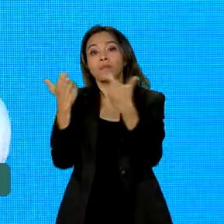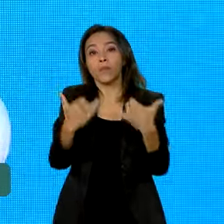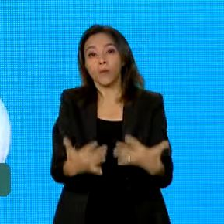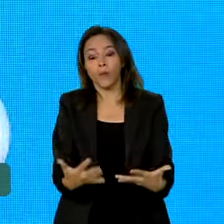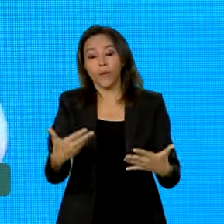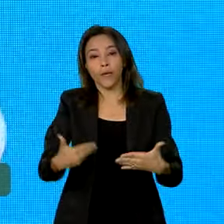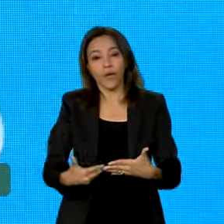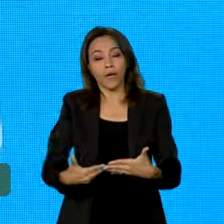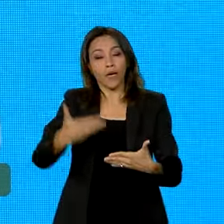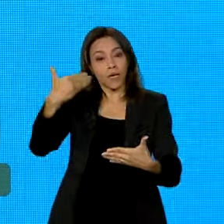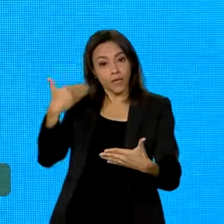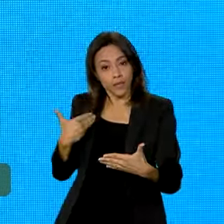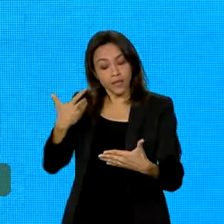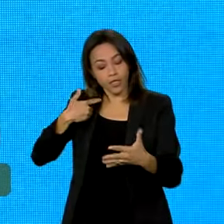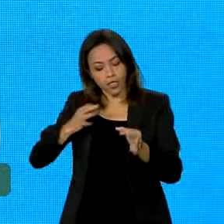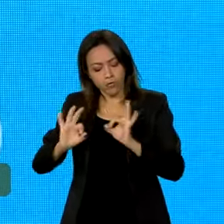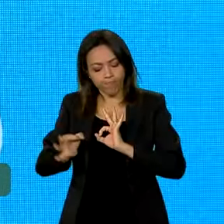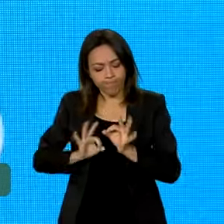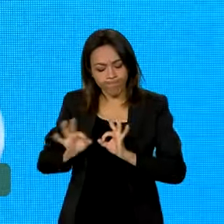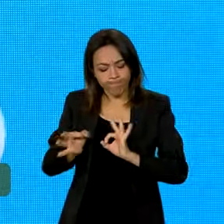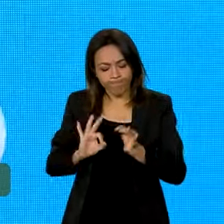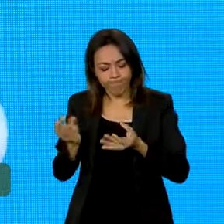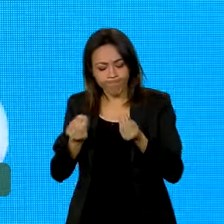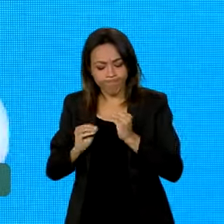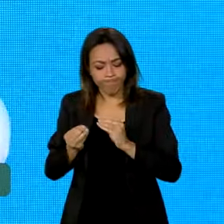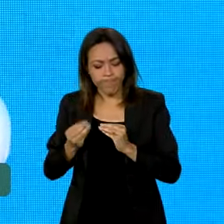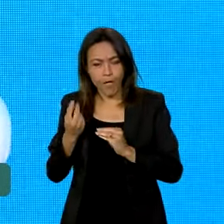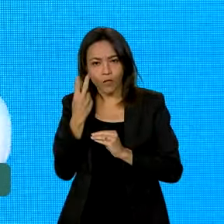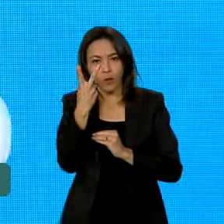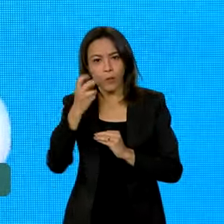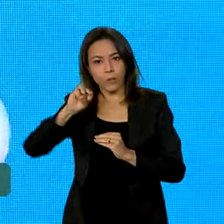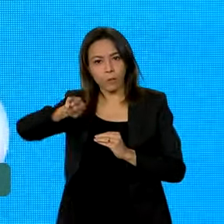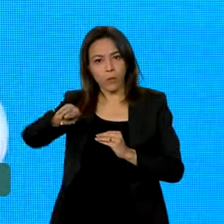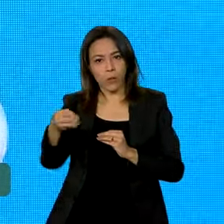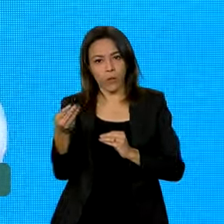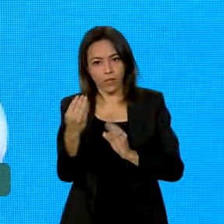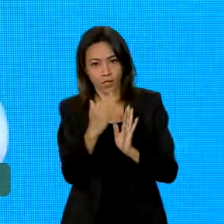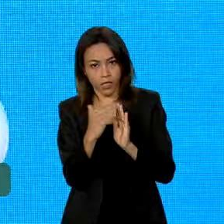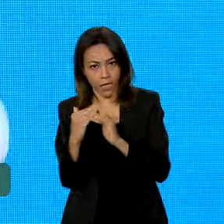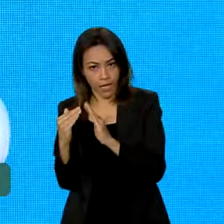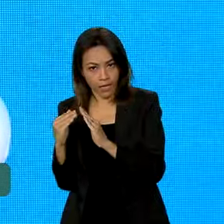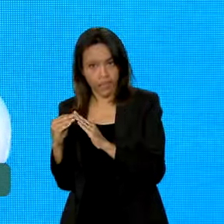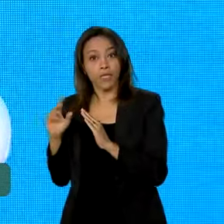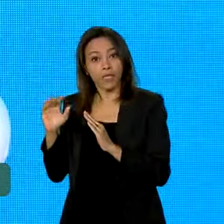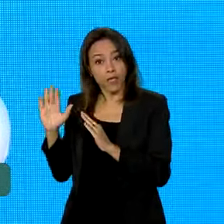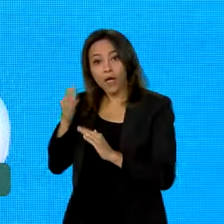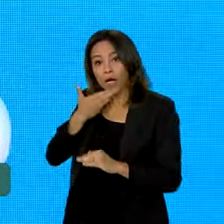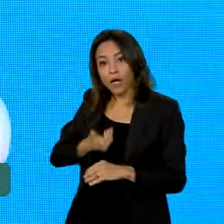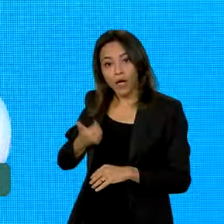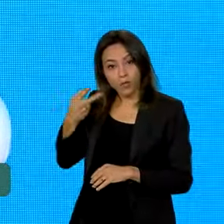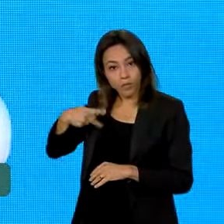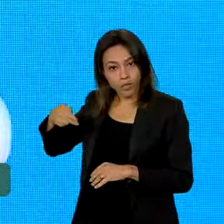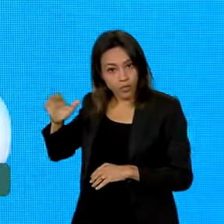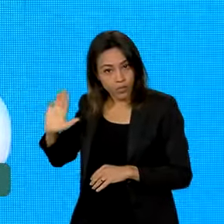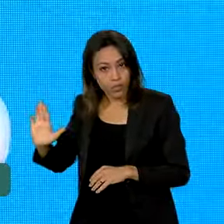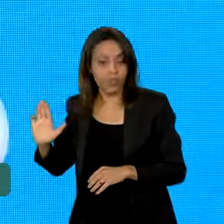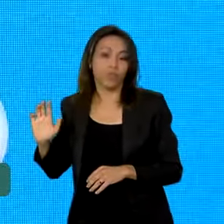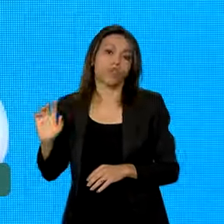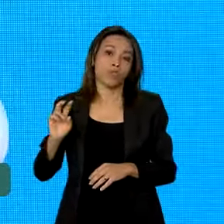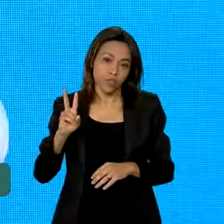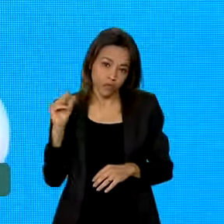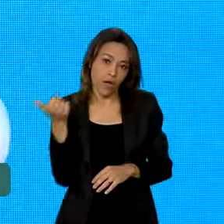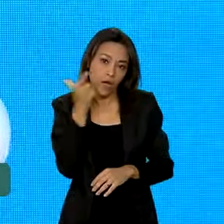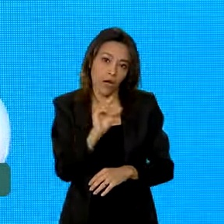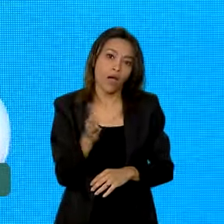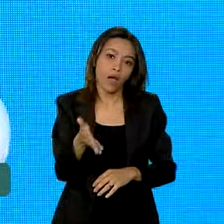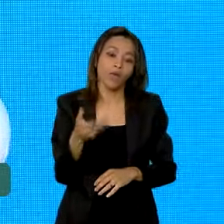nós vamos chegar na meta de 2 milhões de unidades habitacionais que o presidente estabeleceu e vamos superar isso, porque isso além,